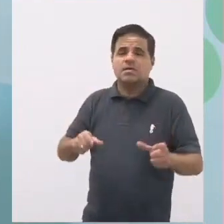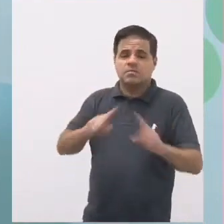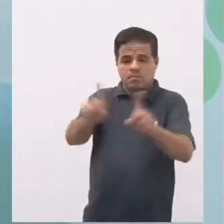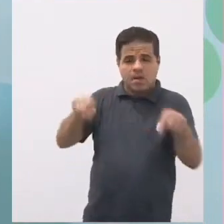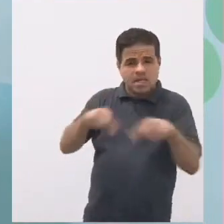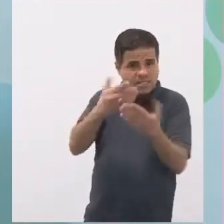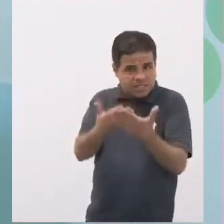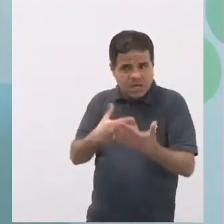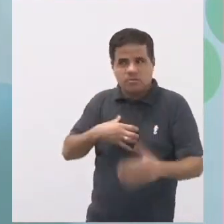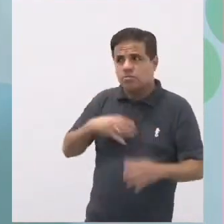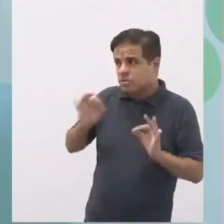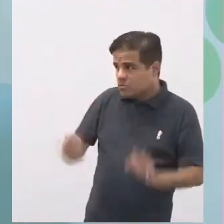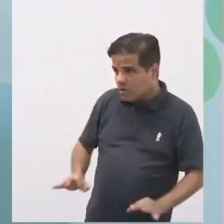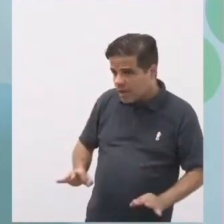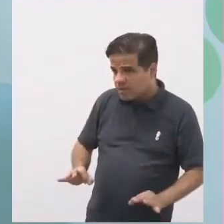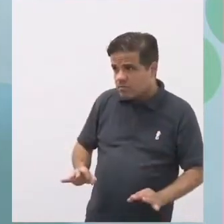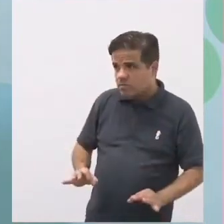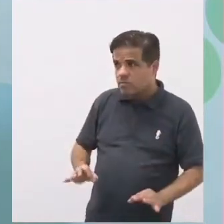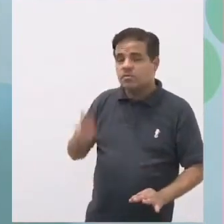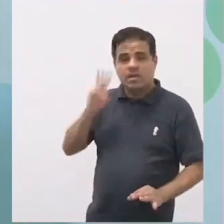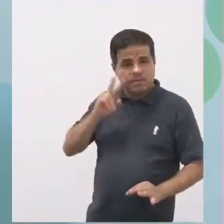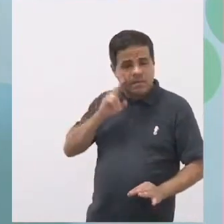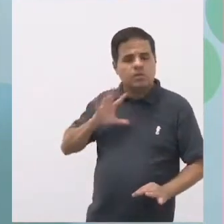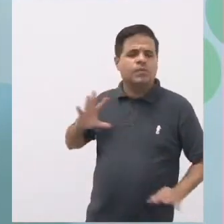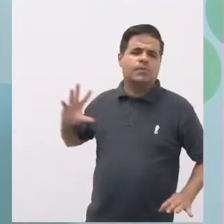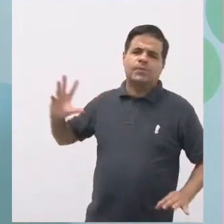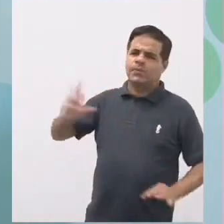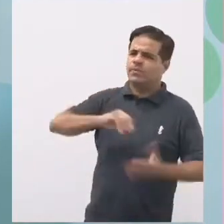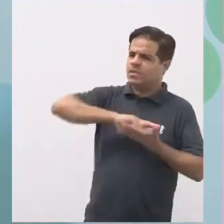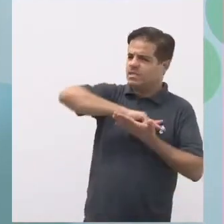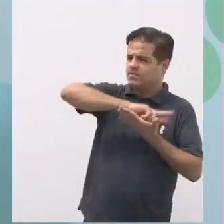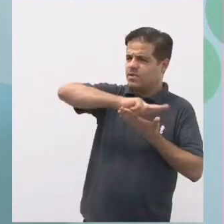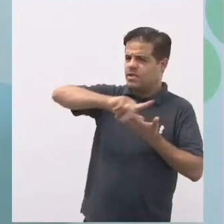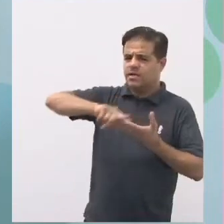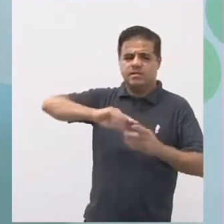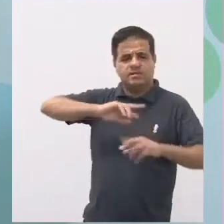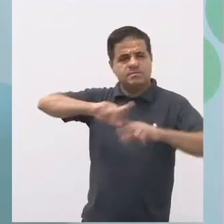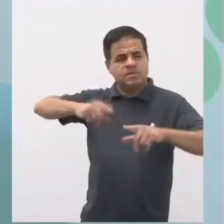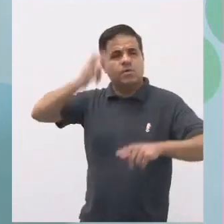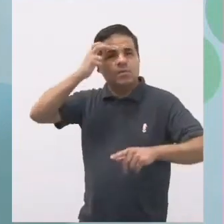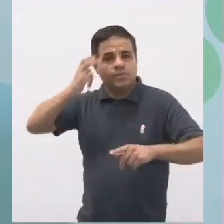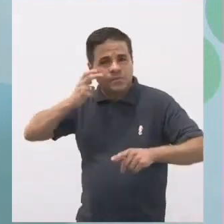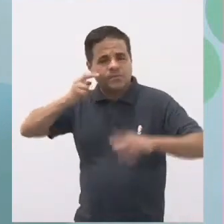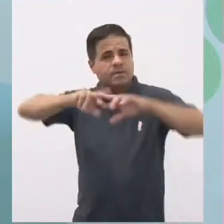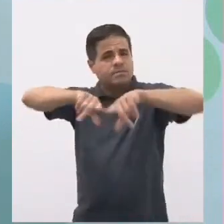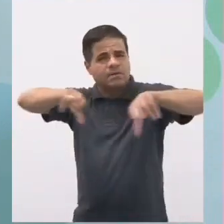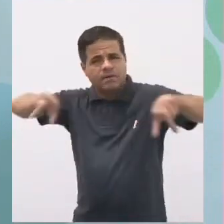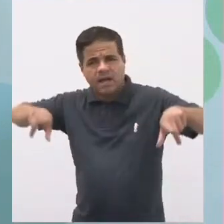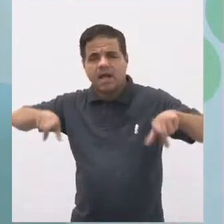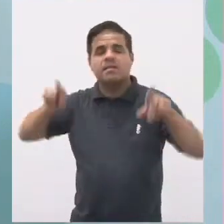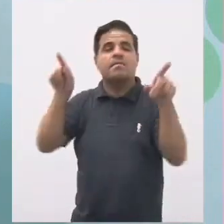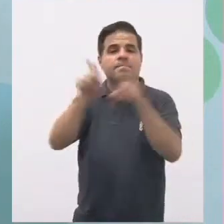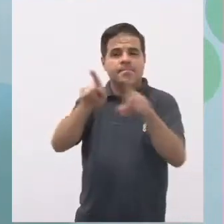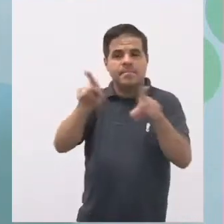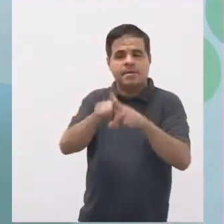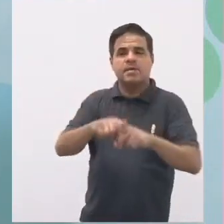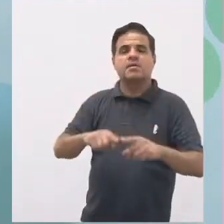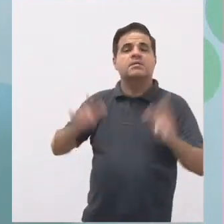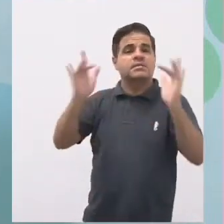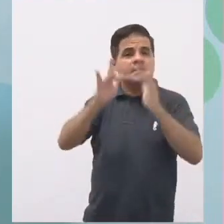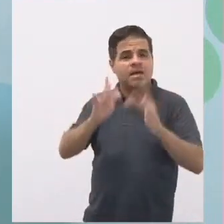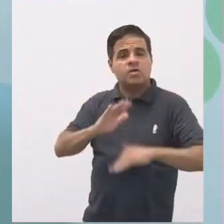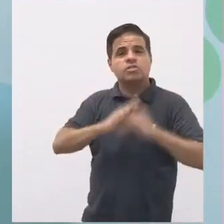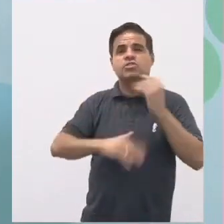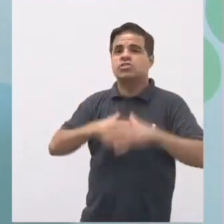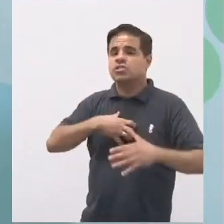de aula é a maneira correta? Lembrando que nós temos turmas diversificadas, culturas diversificadas, né? Até mesmo o tato, o